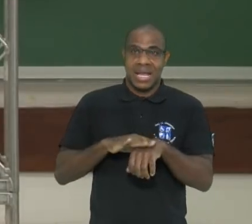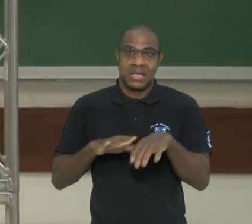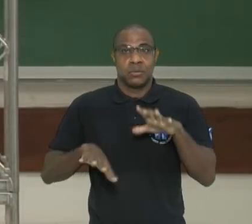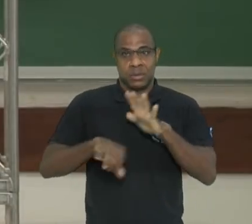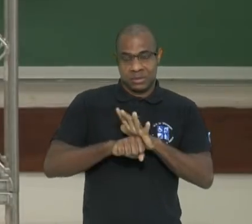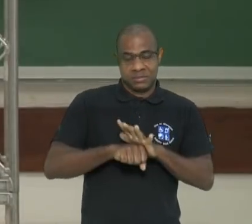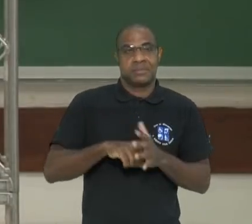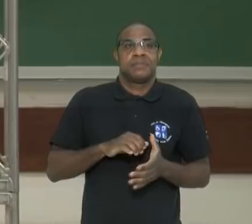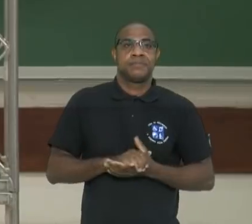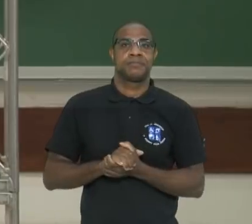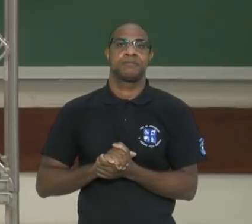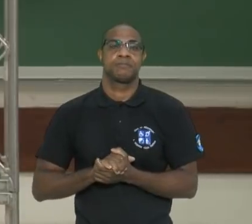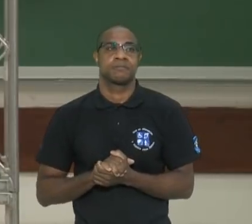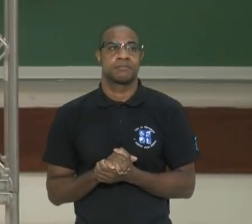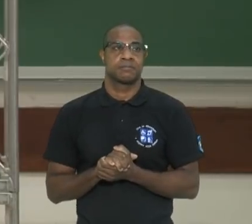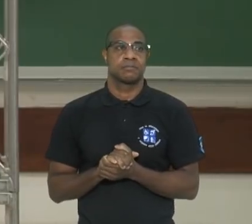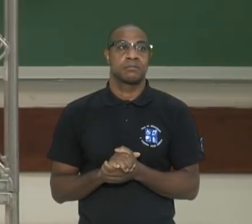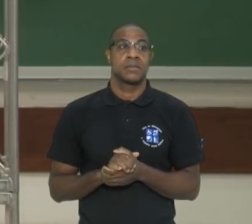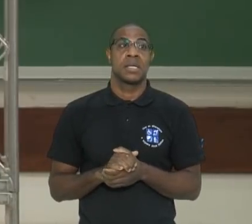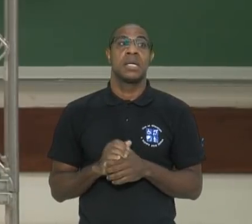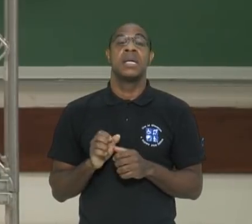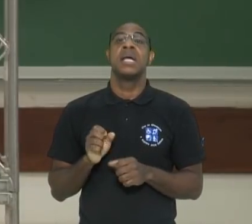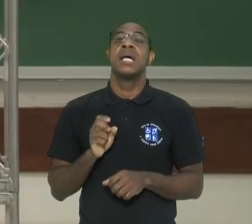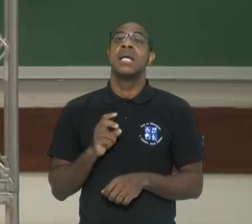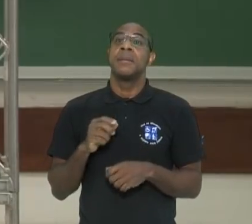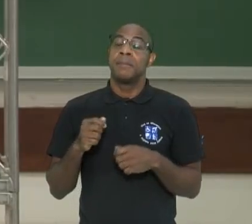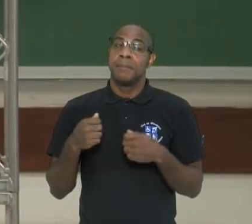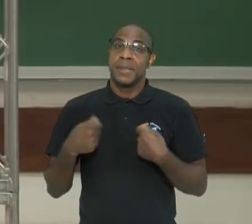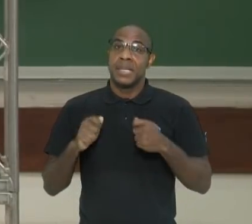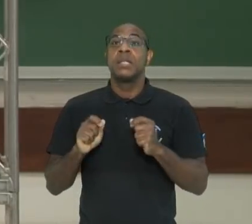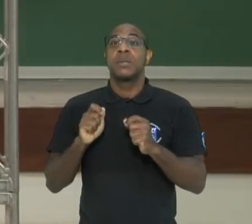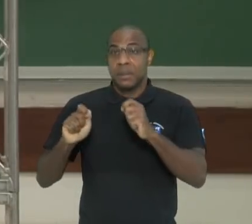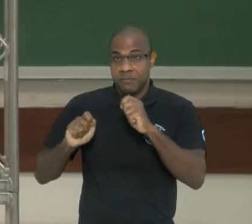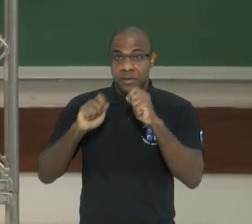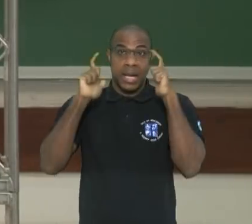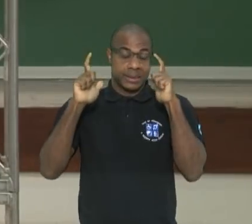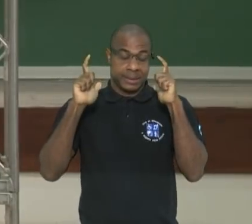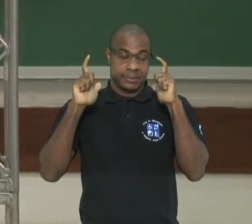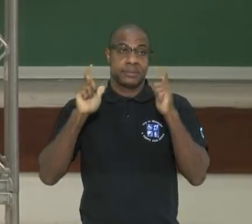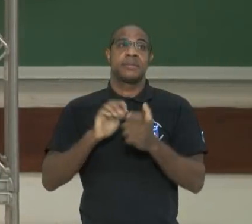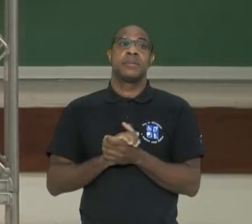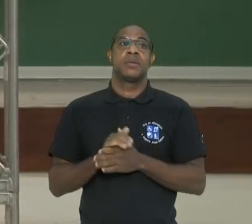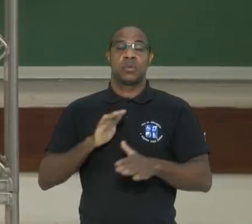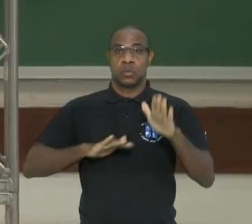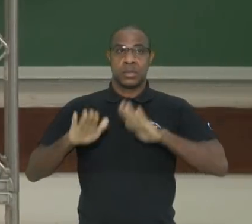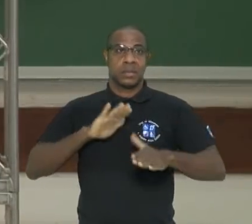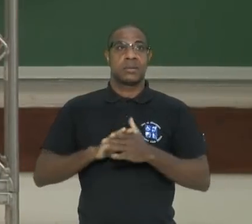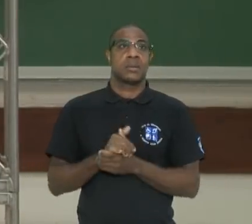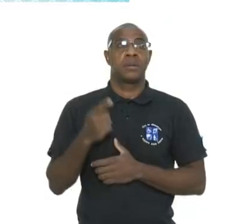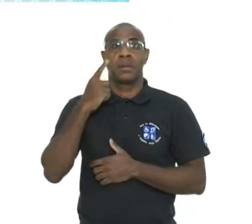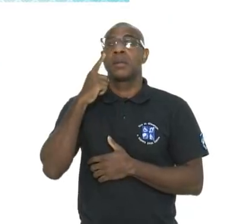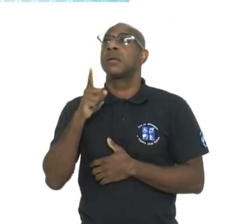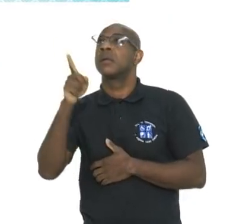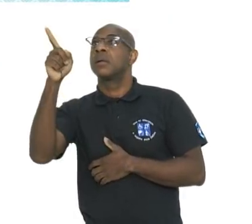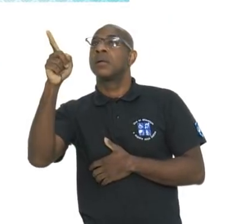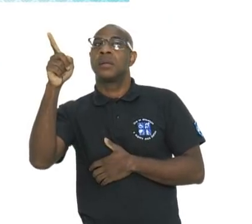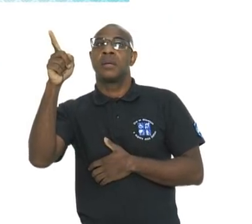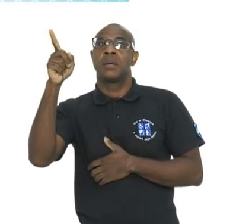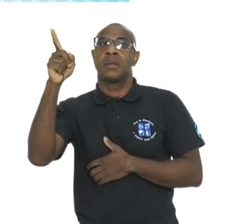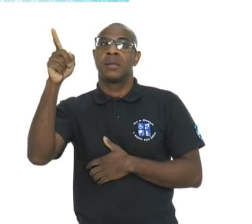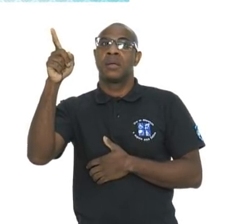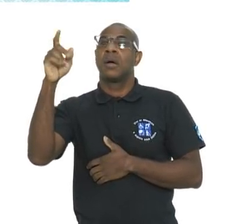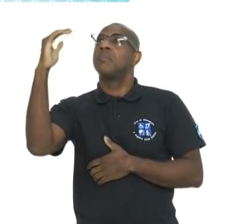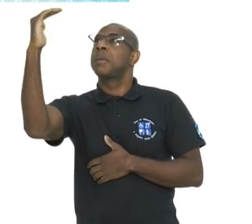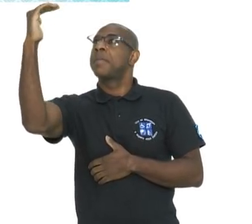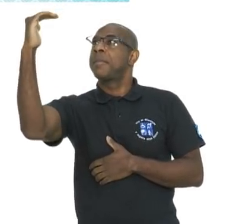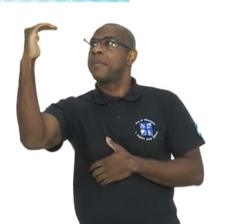alimentos contaminados. Tem que ficar sempre muito bem atento a isso. E eu vou deixar aqui para vocês algumas atitudes